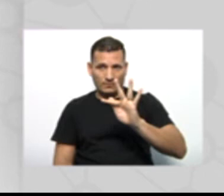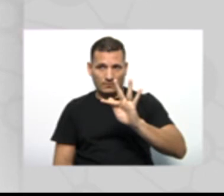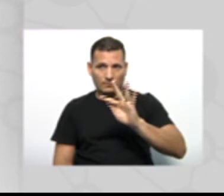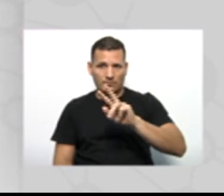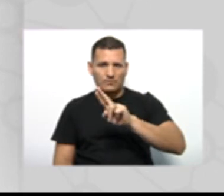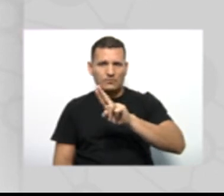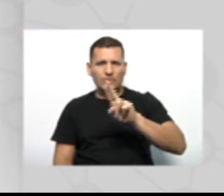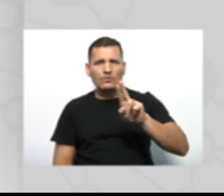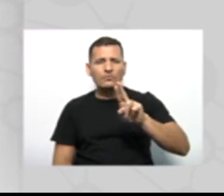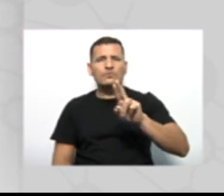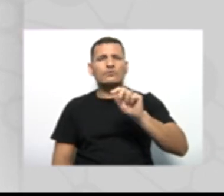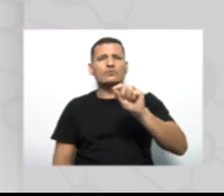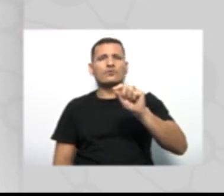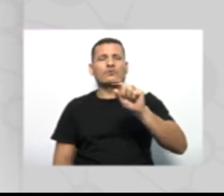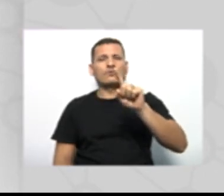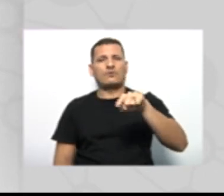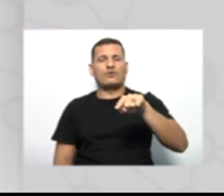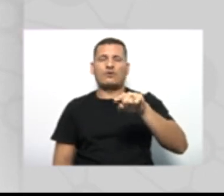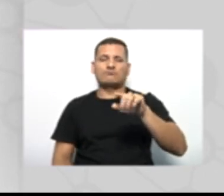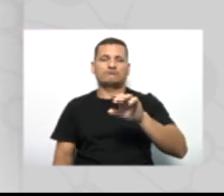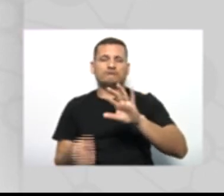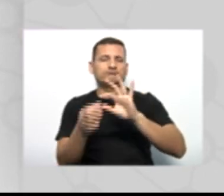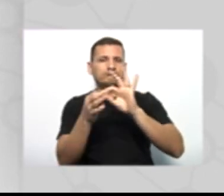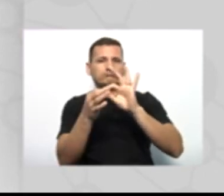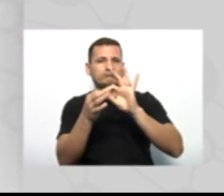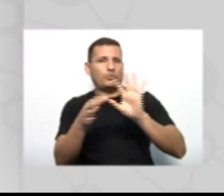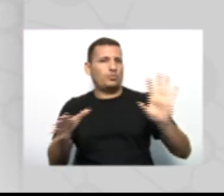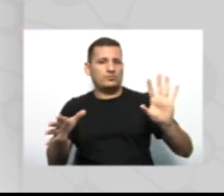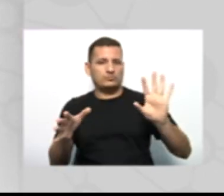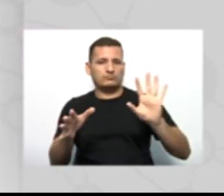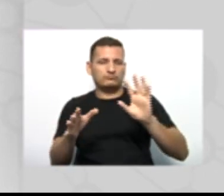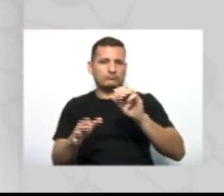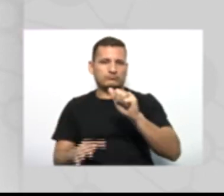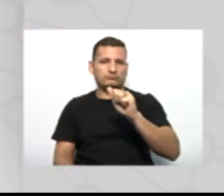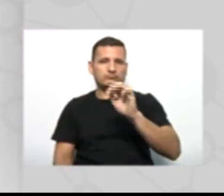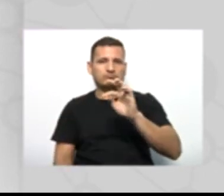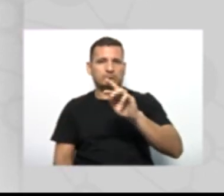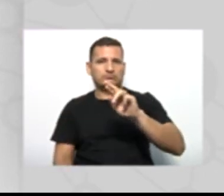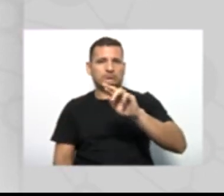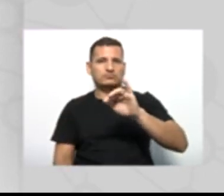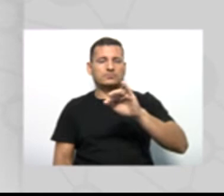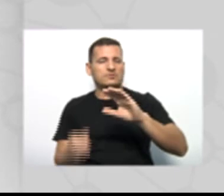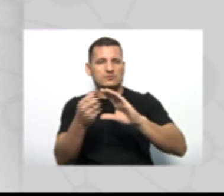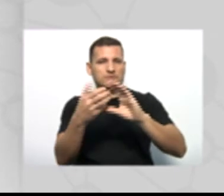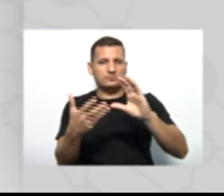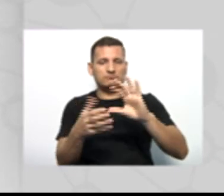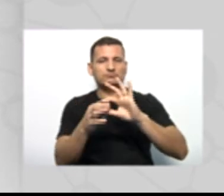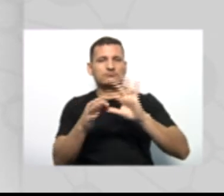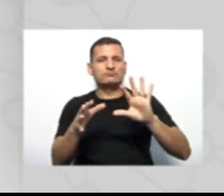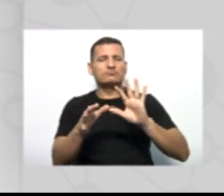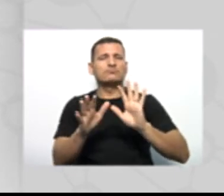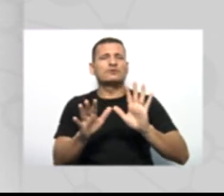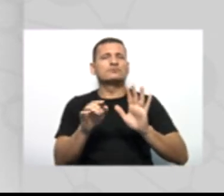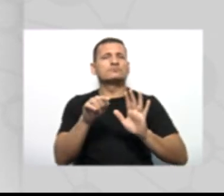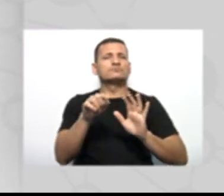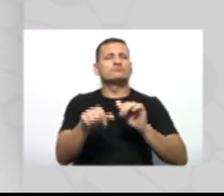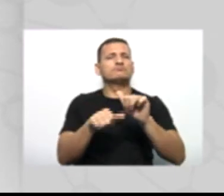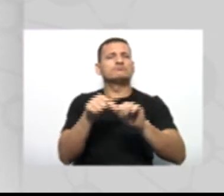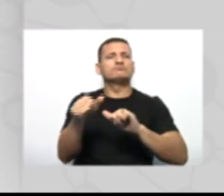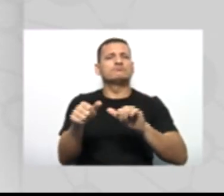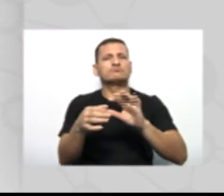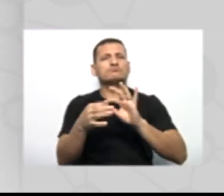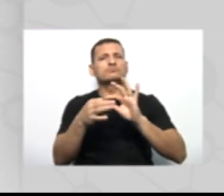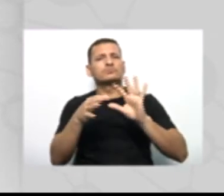do tipo público. É um atributo normal que nós criamos até o presente momento. E como é que eu faço para transformar um atributo público em